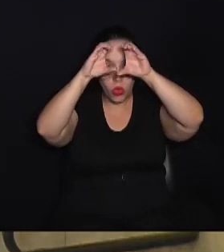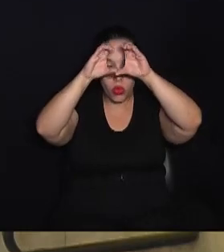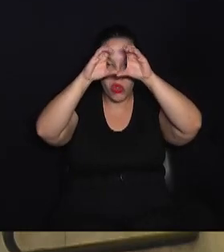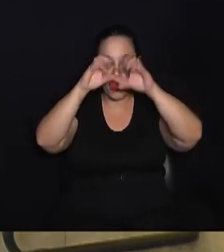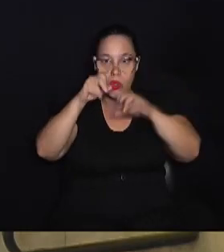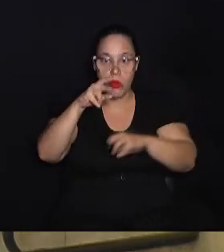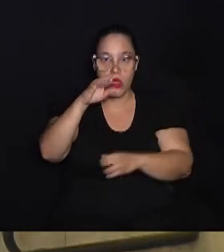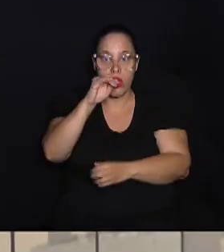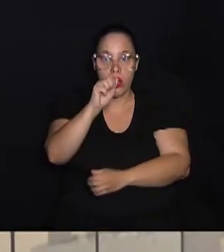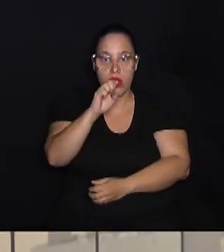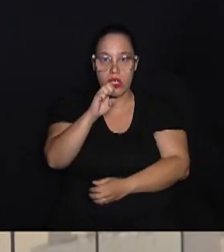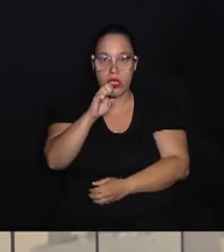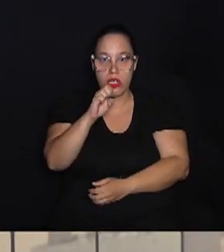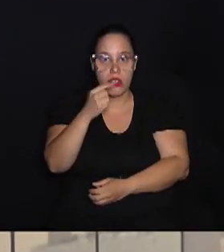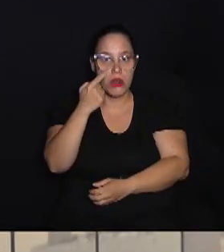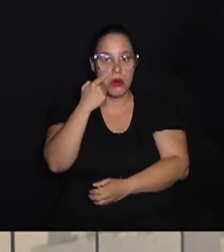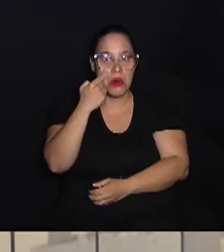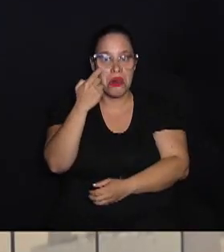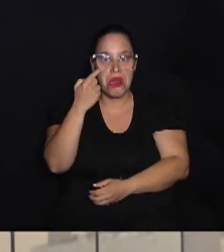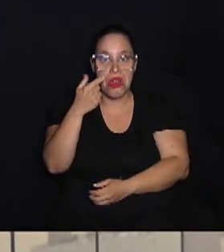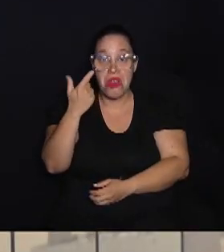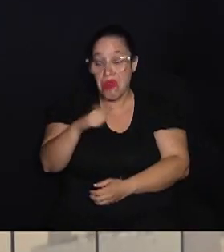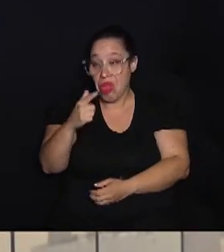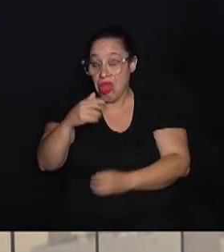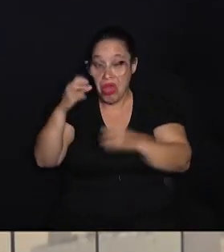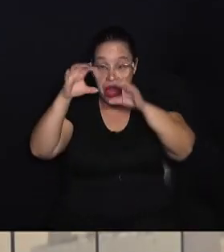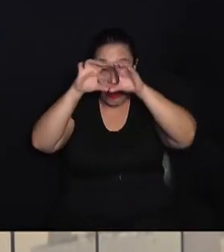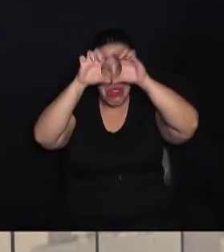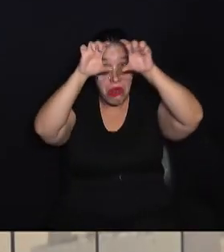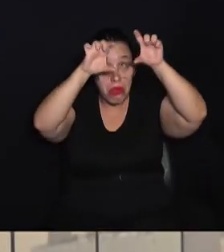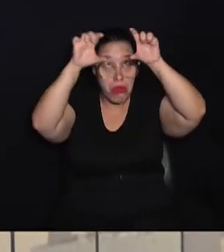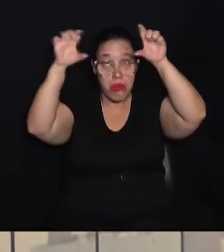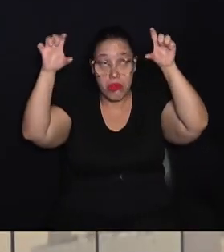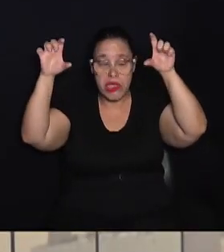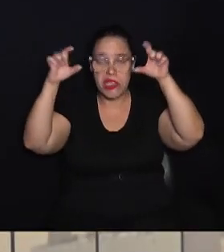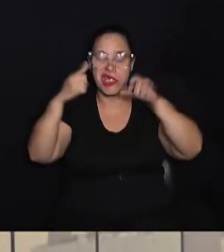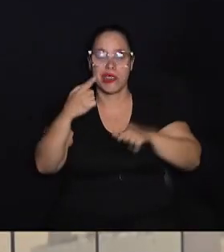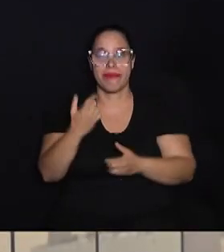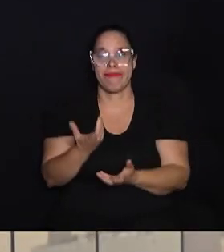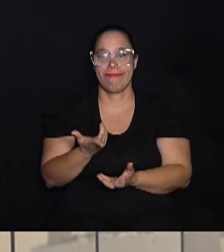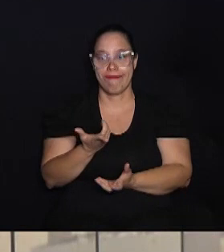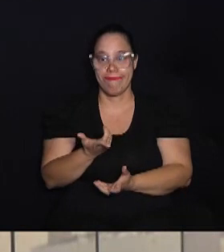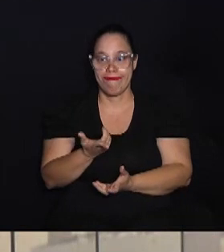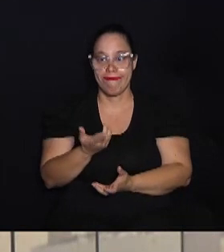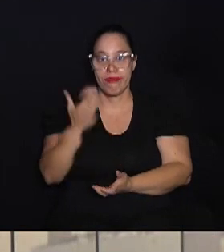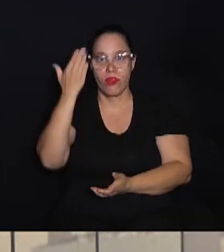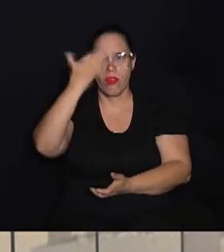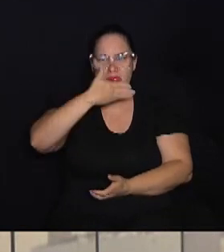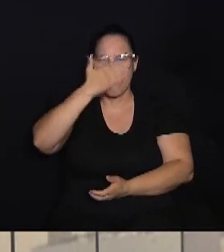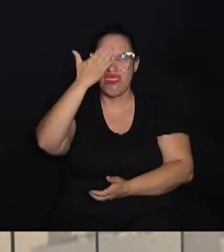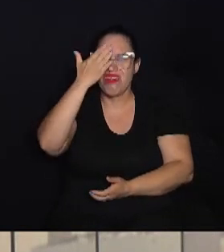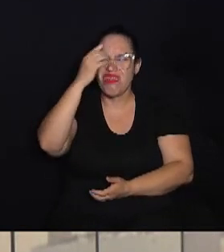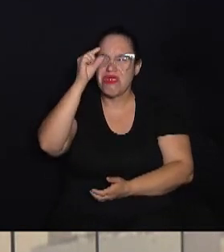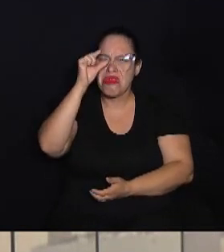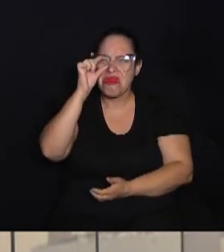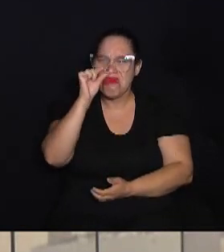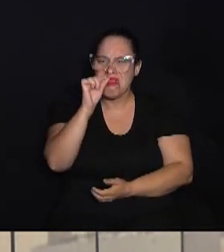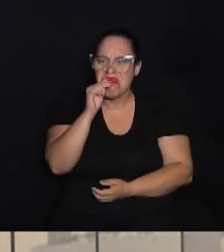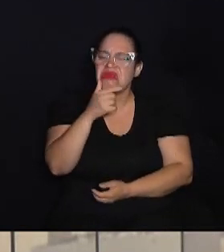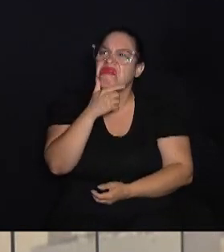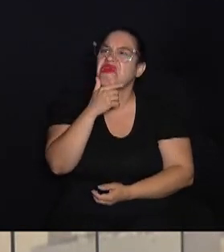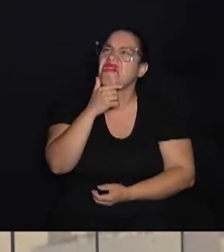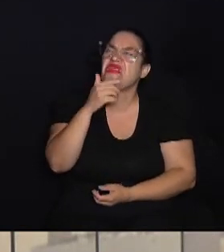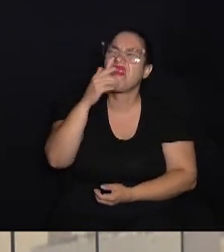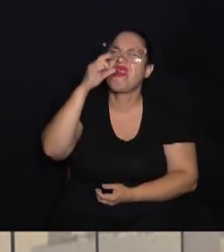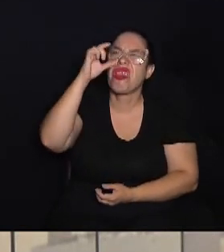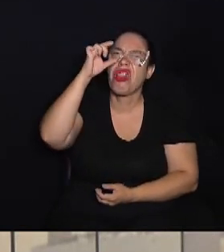ar. Tá. Então, nesse caso, a gente não tem a formação das nuvens, né? E sim a visibilidade é reduzida em função dessa